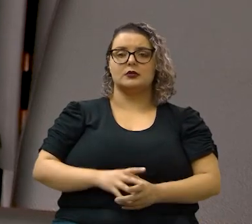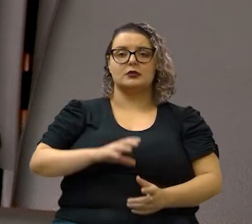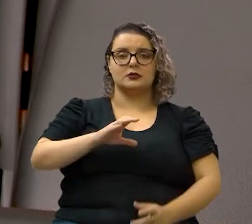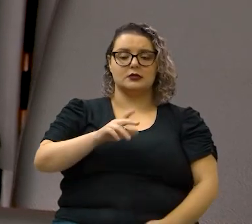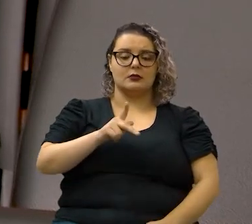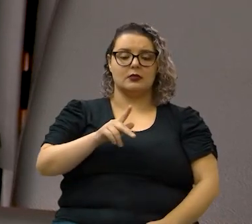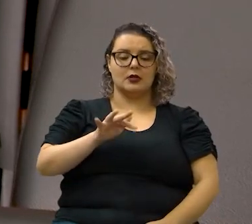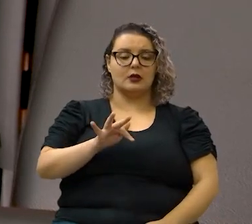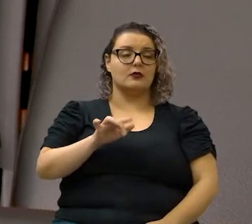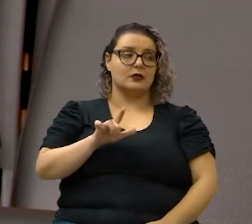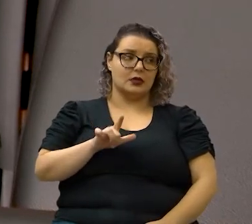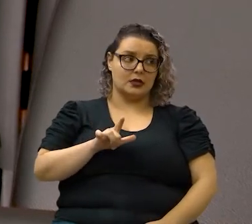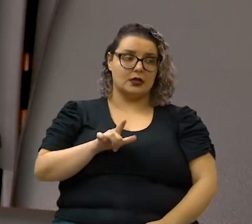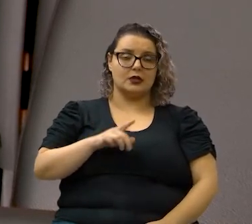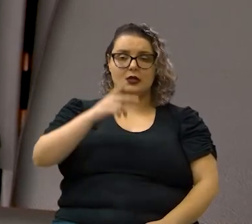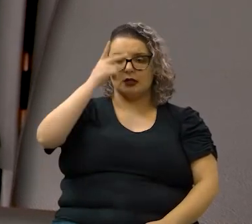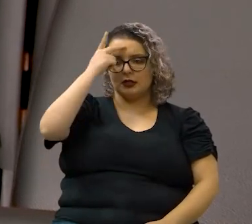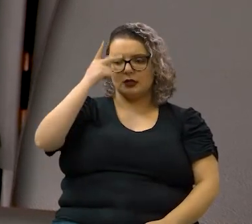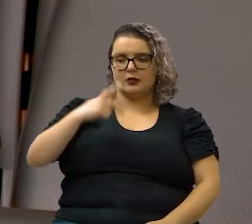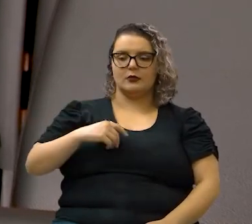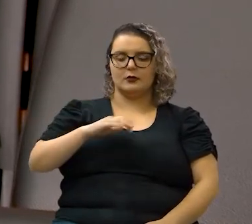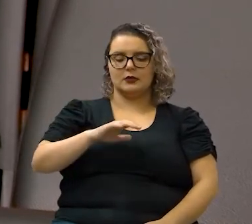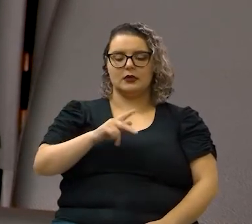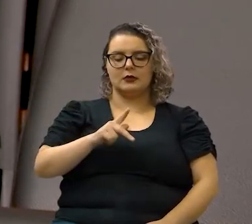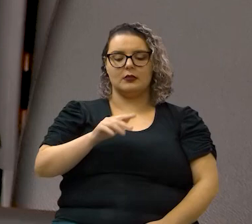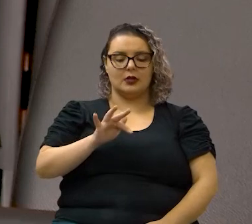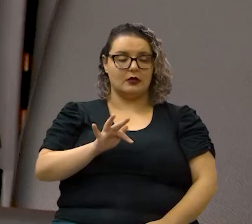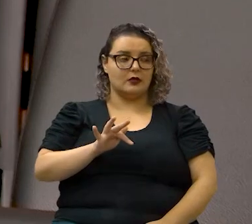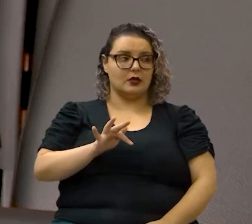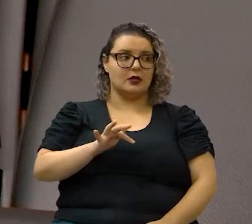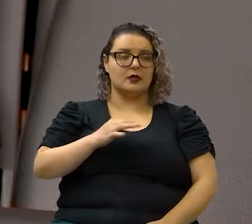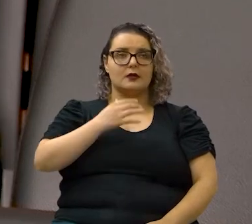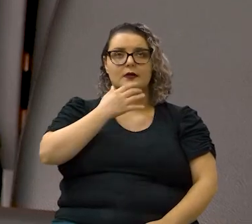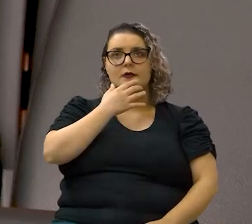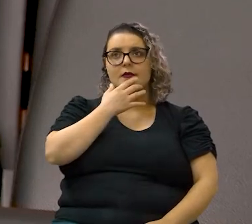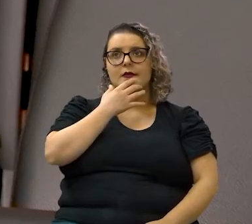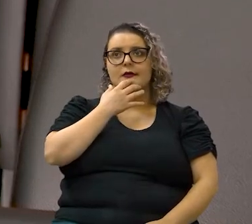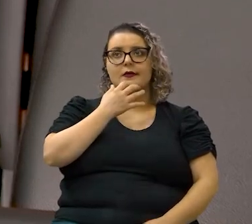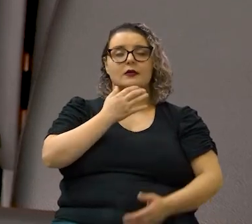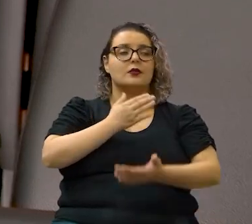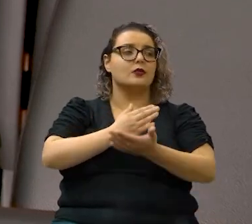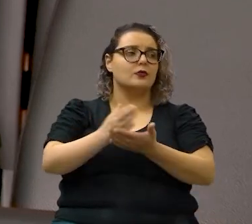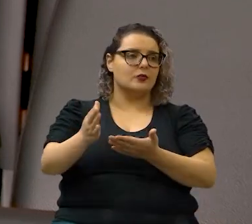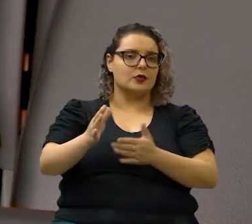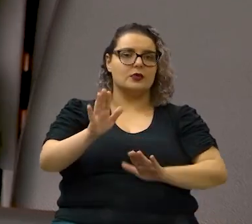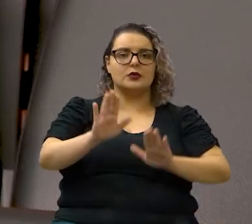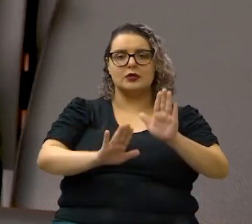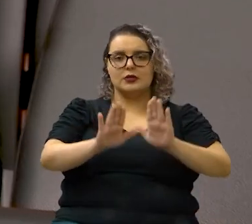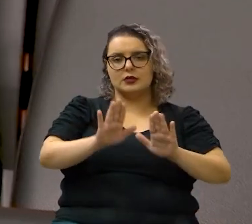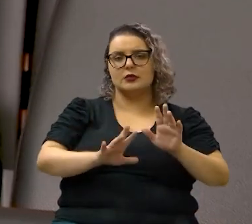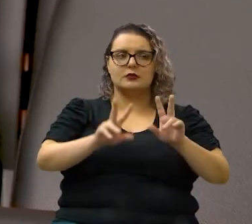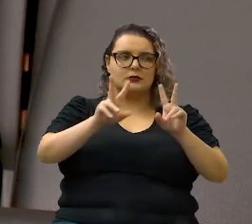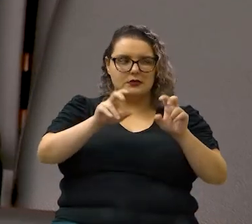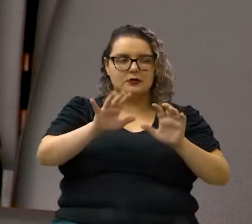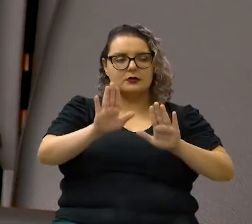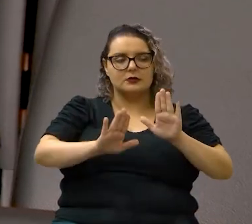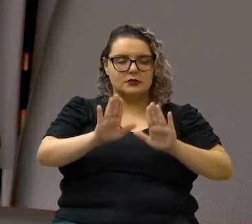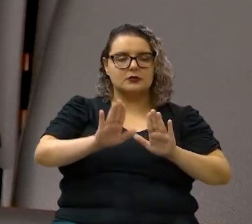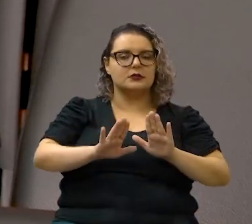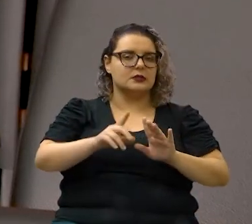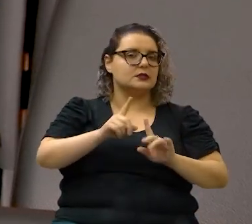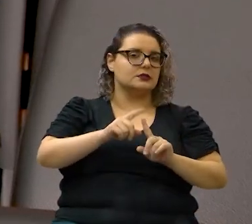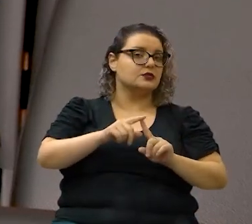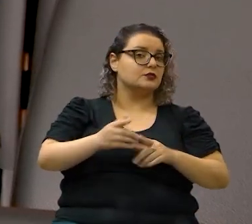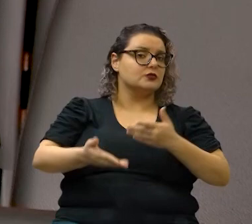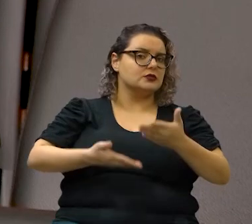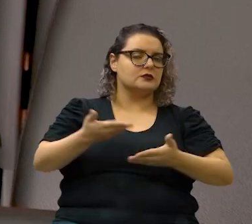da CPFL, até então era da própria CPFL, e a prefeitura então passou a ser obrigada a licitar, vamos dizer assim, esse tipo de